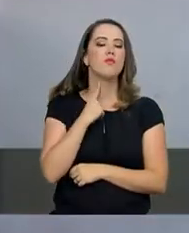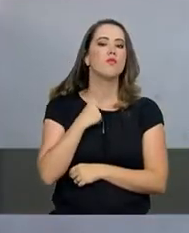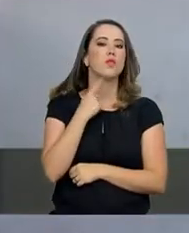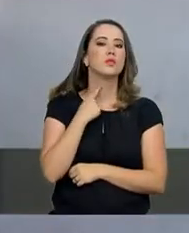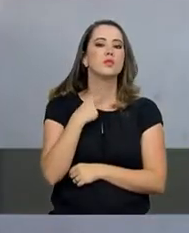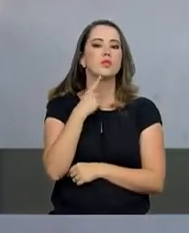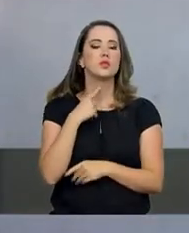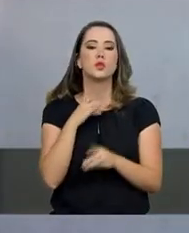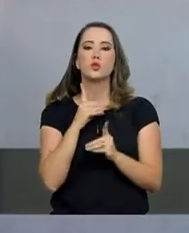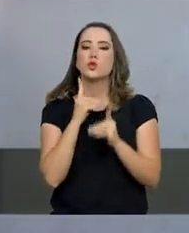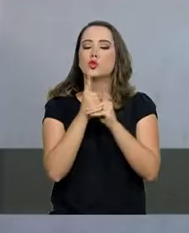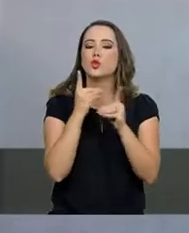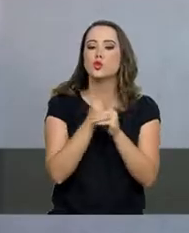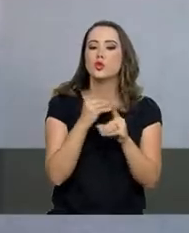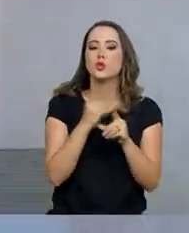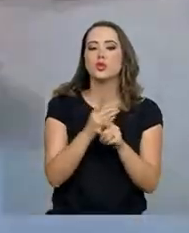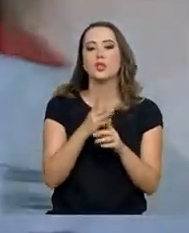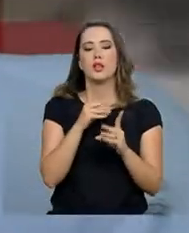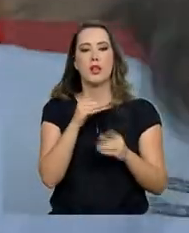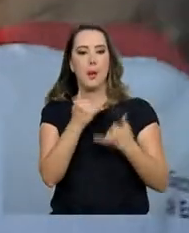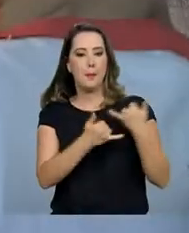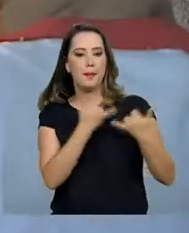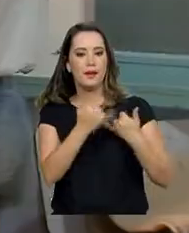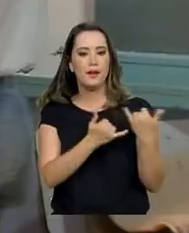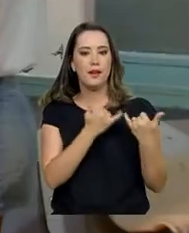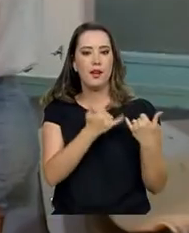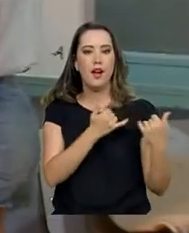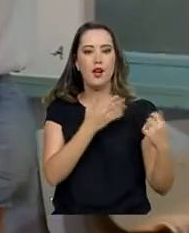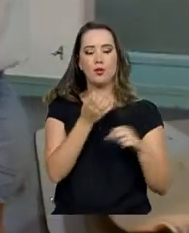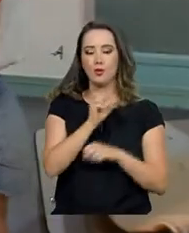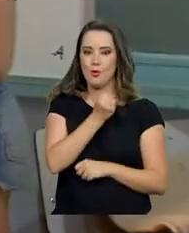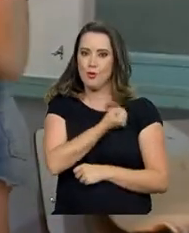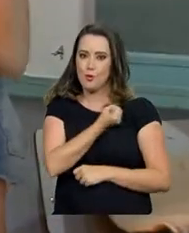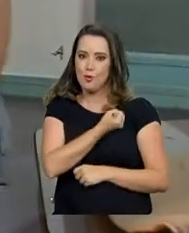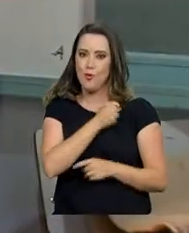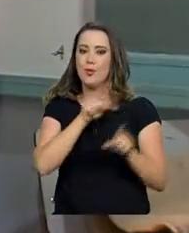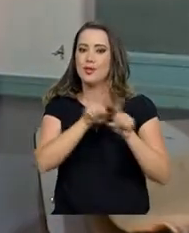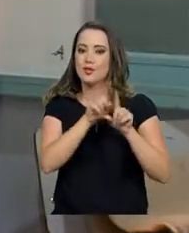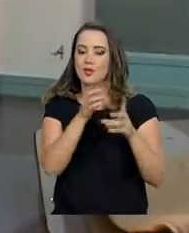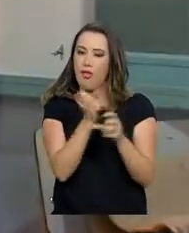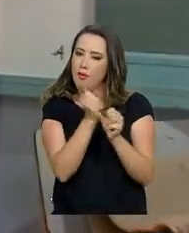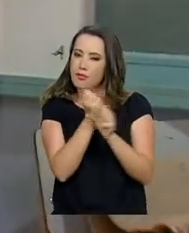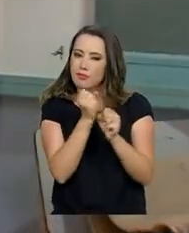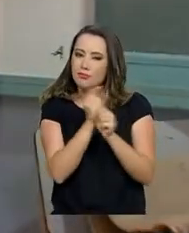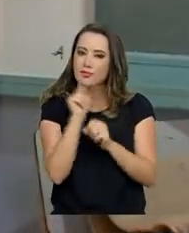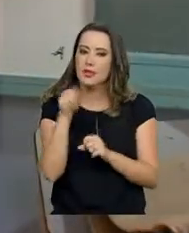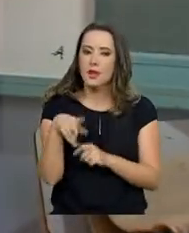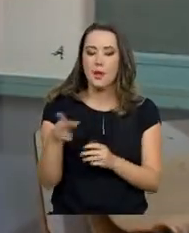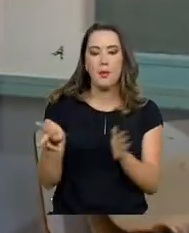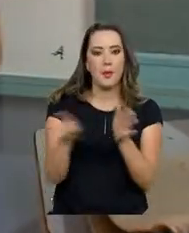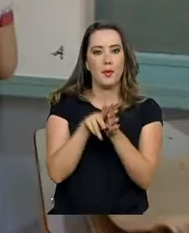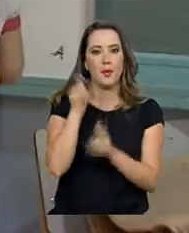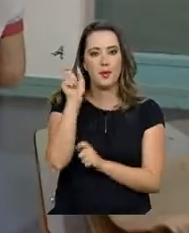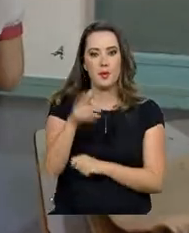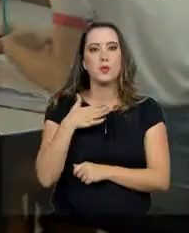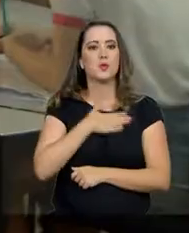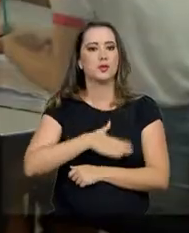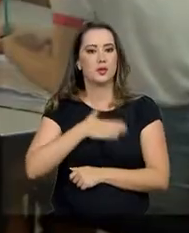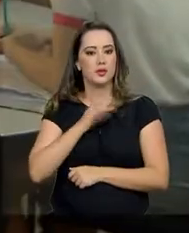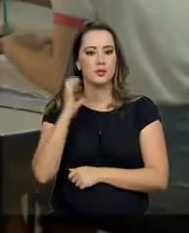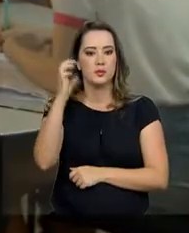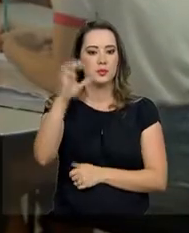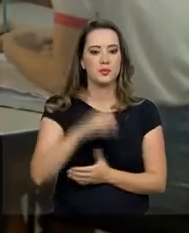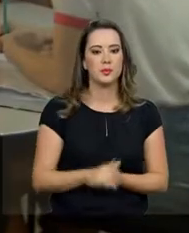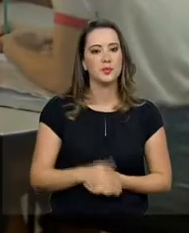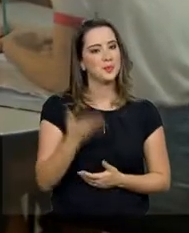de descobrir e brincar com os números e formas, características fundamentais de quem é fascinado por ciências.